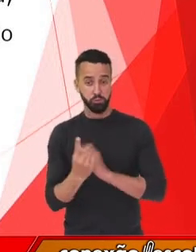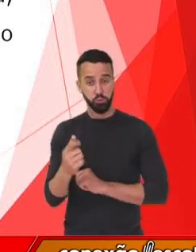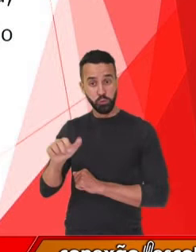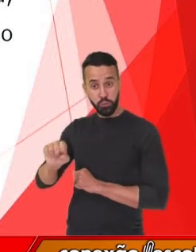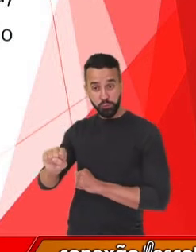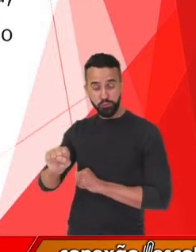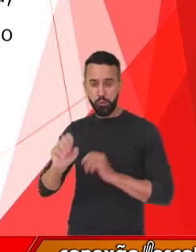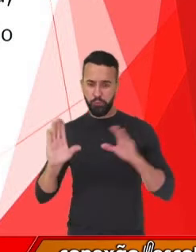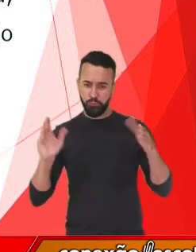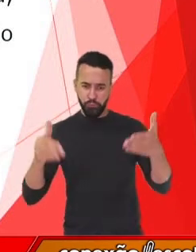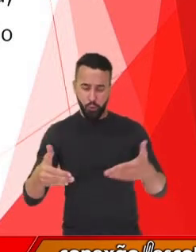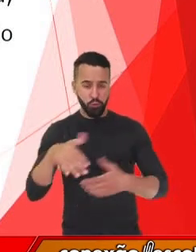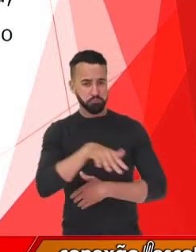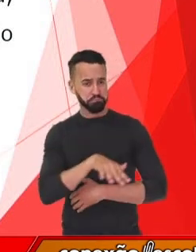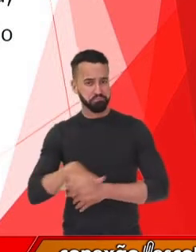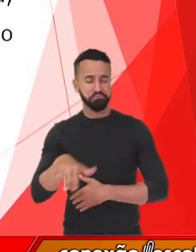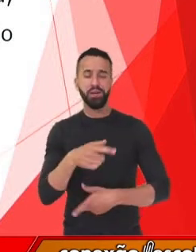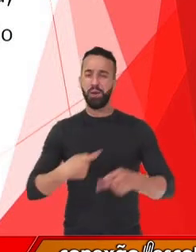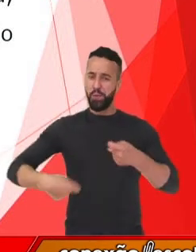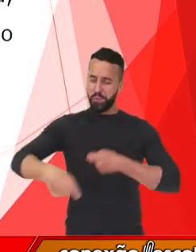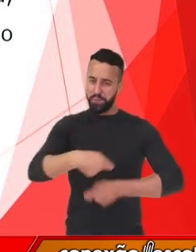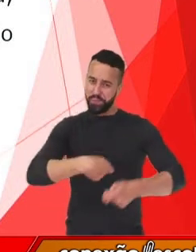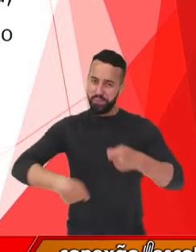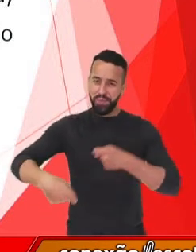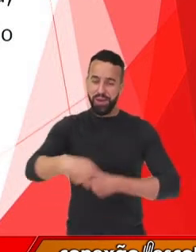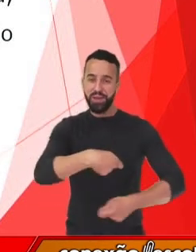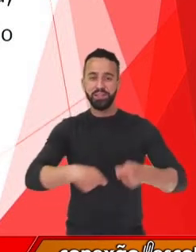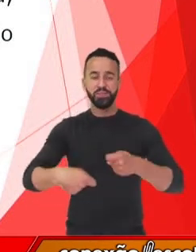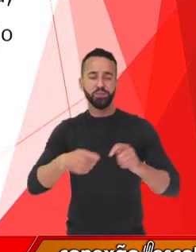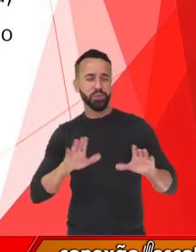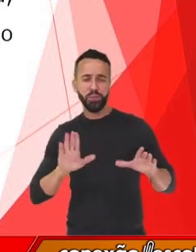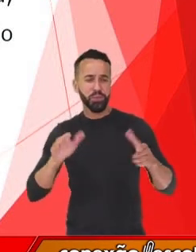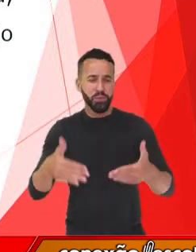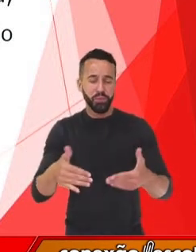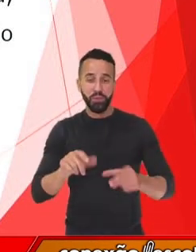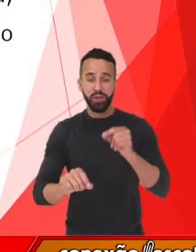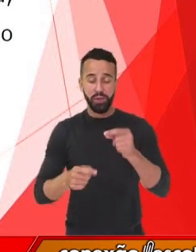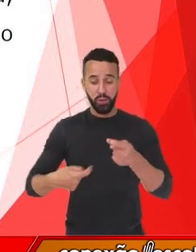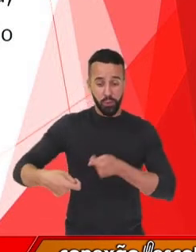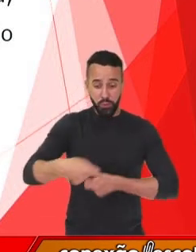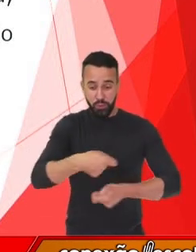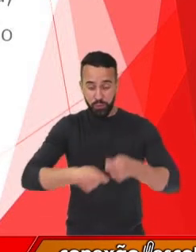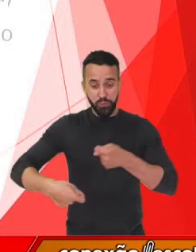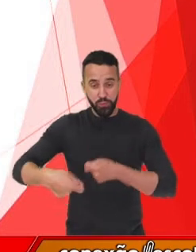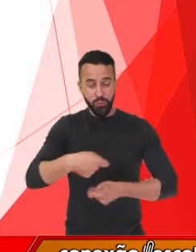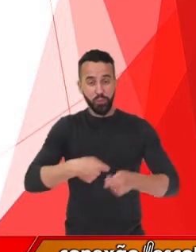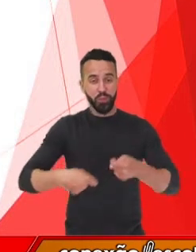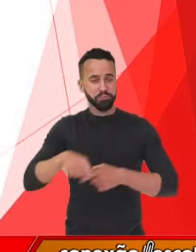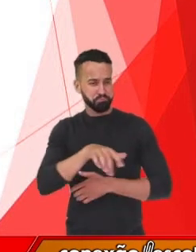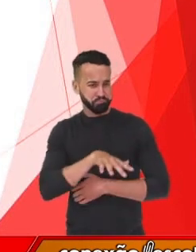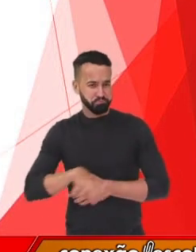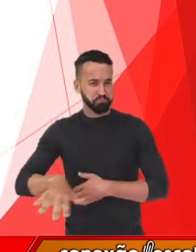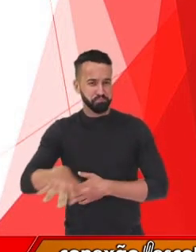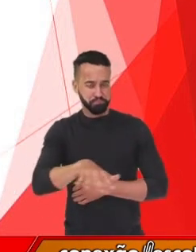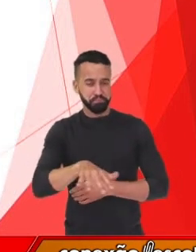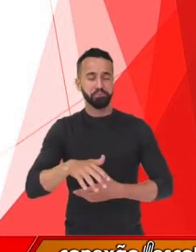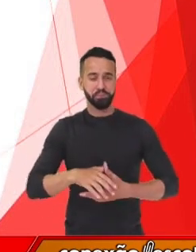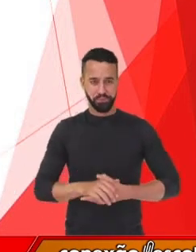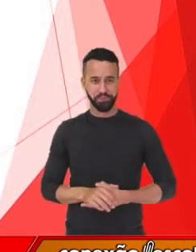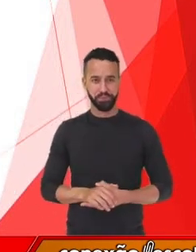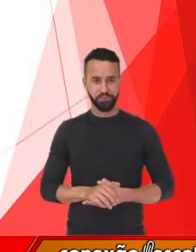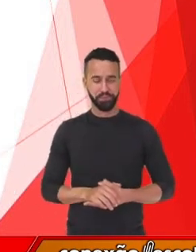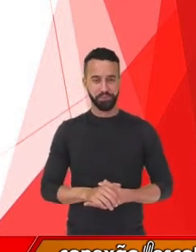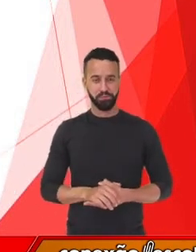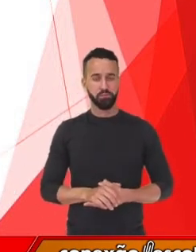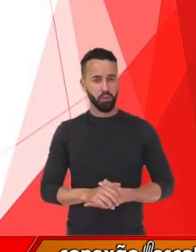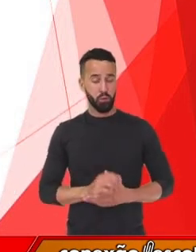para o comércio e, predominantemente, o controle da economia pelo Estado. Como